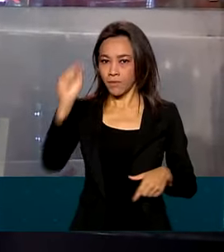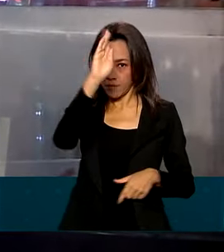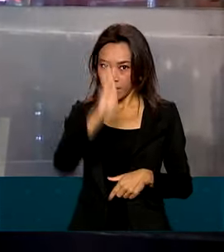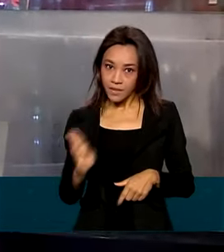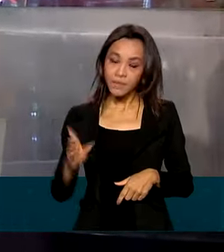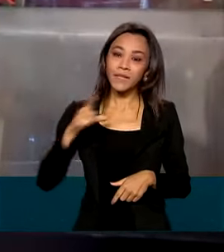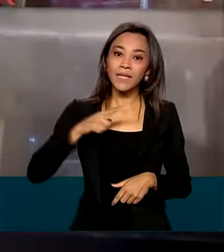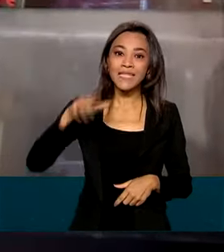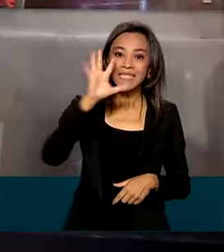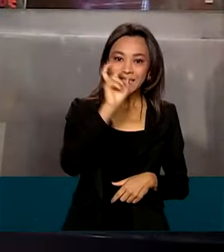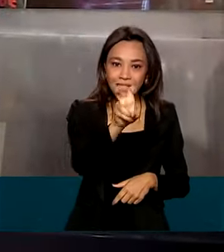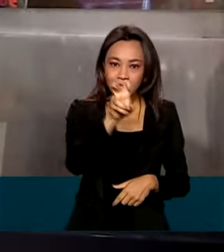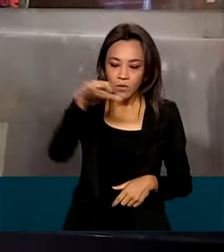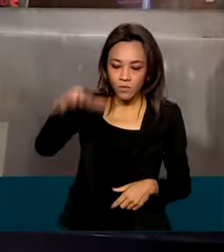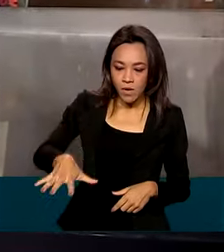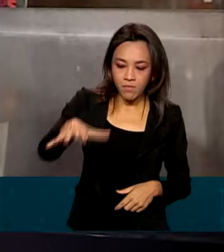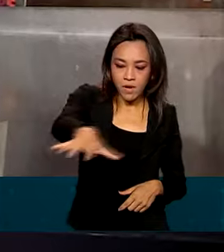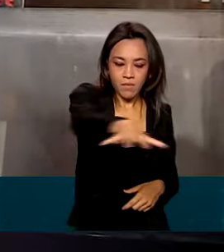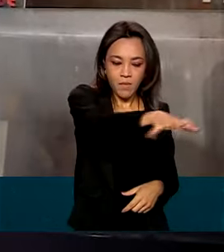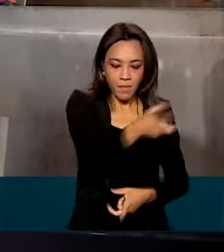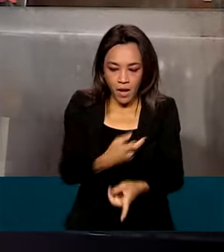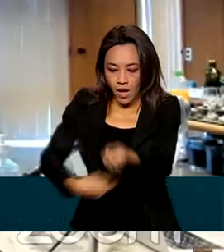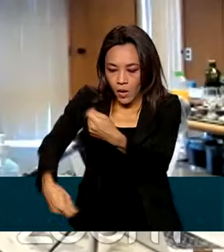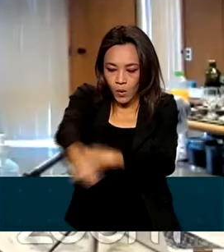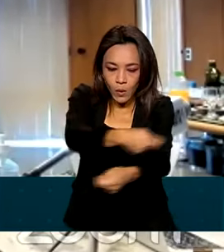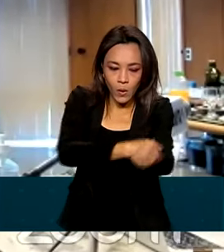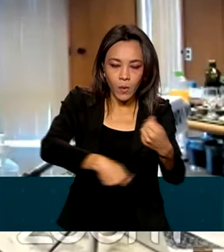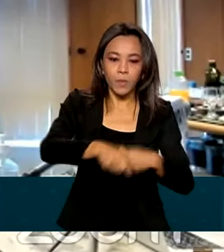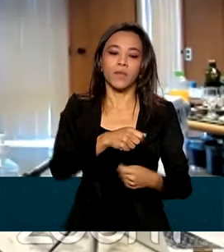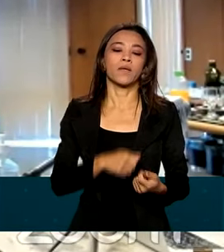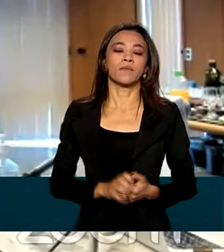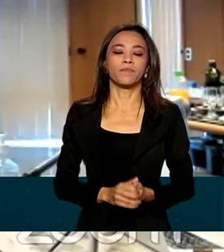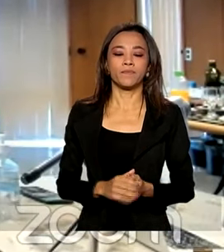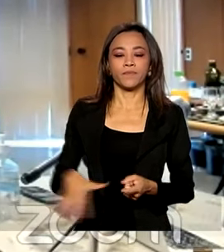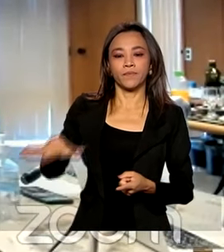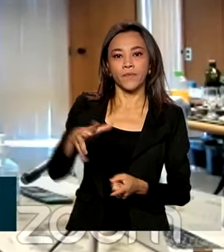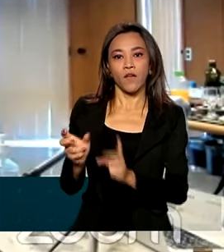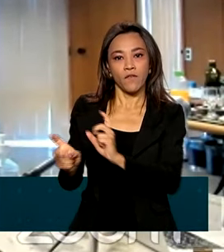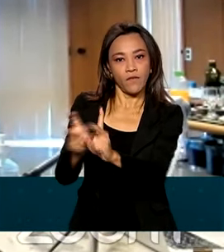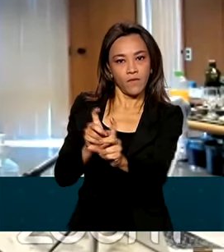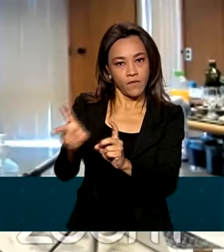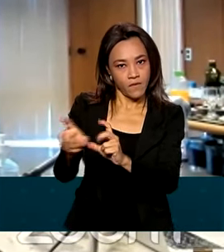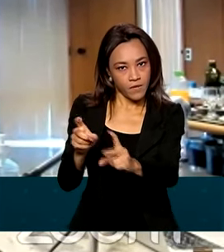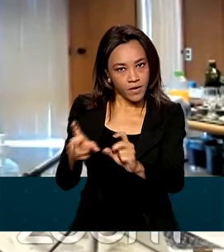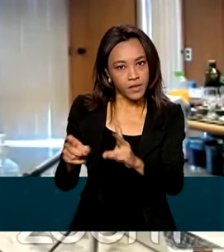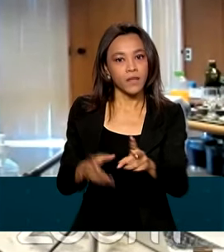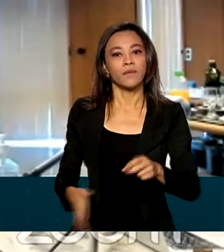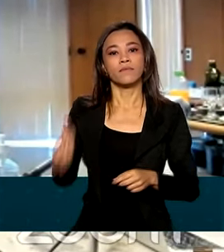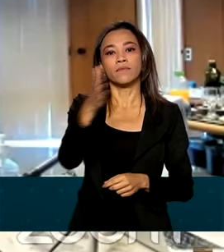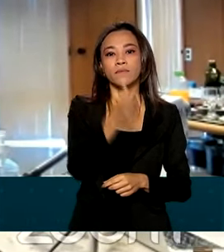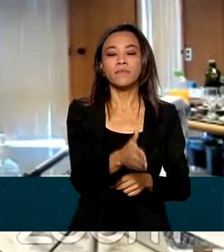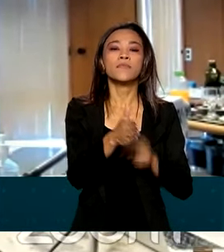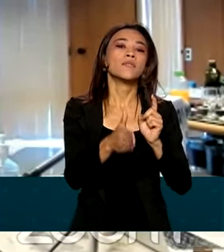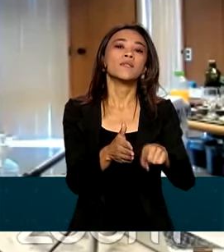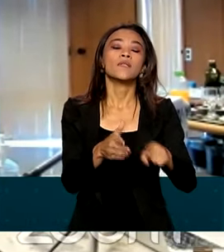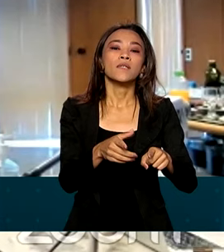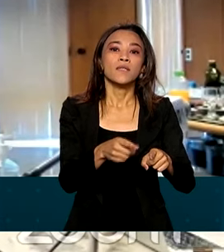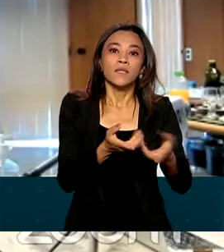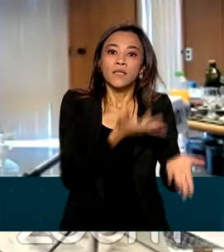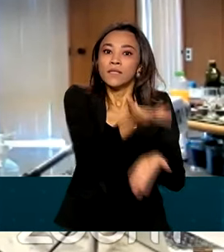os cinco setores da atividade econômica monitorados e foram as grandes vítimas